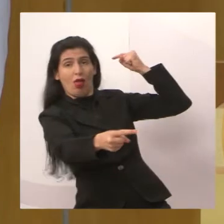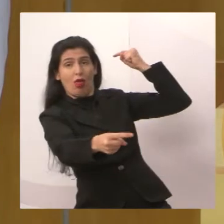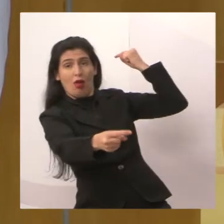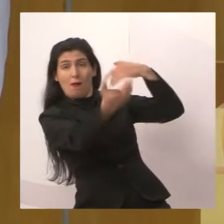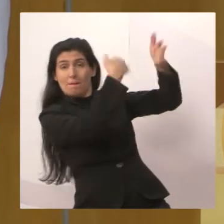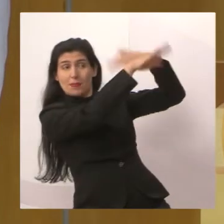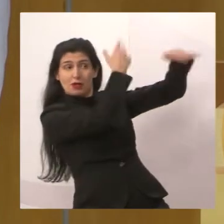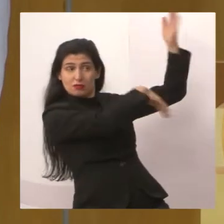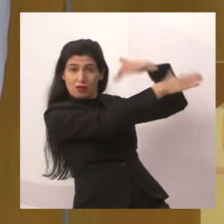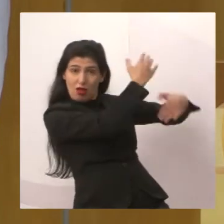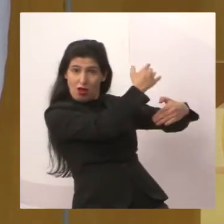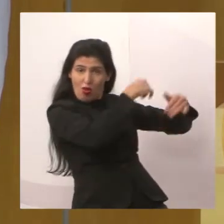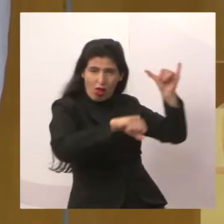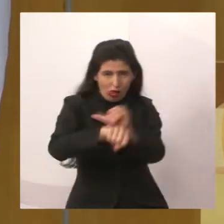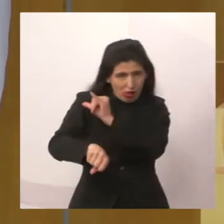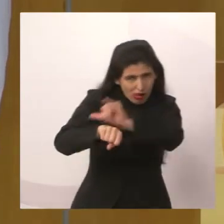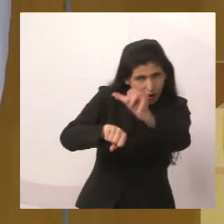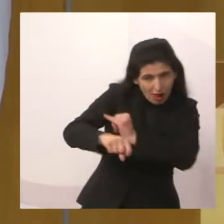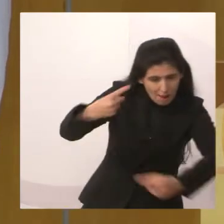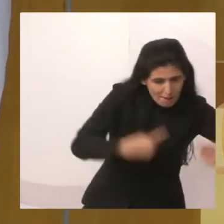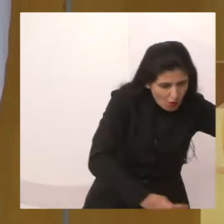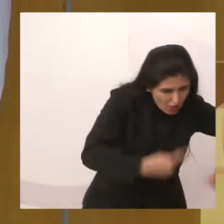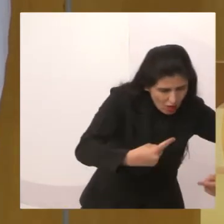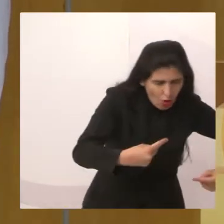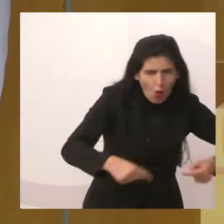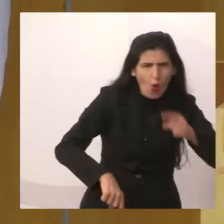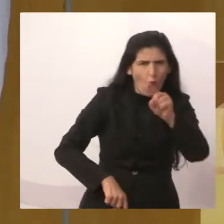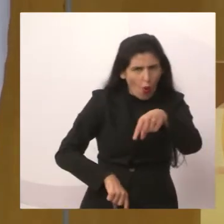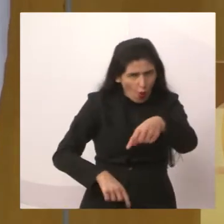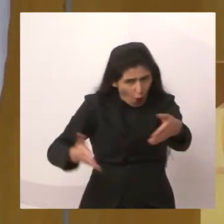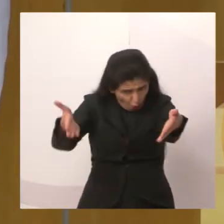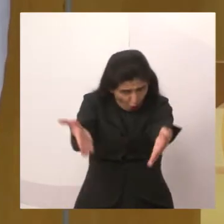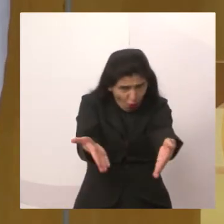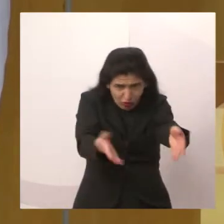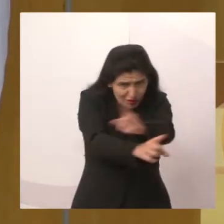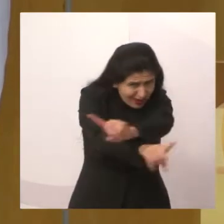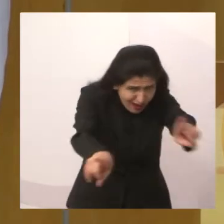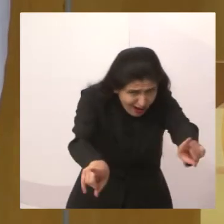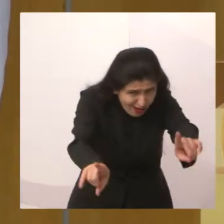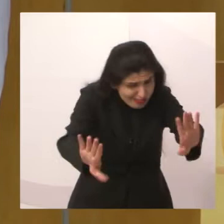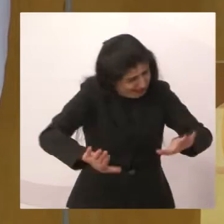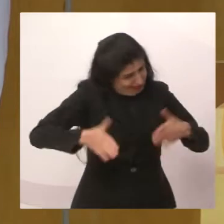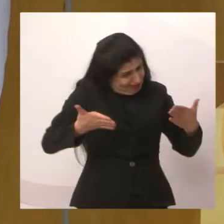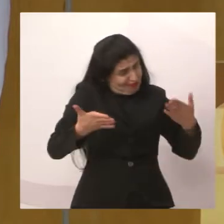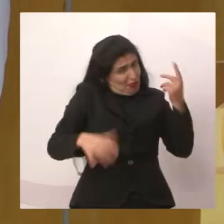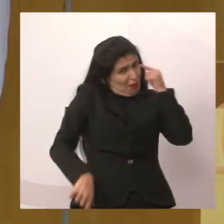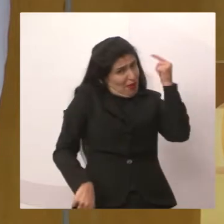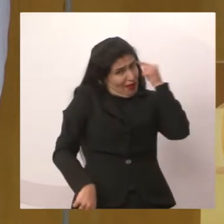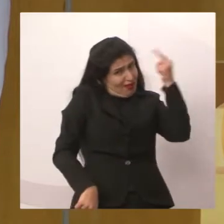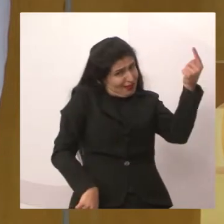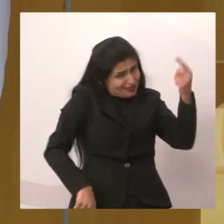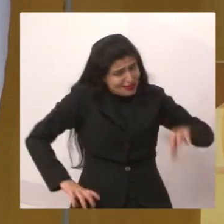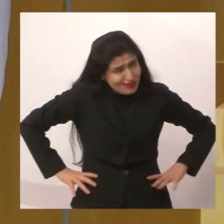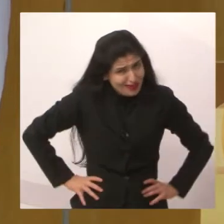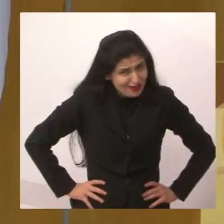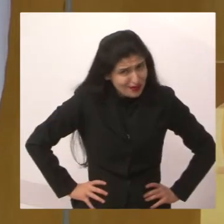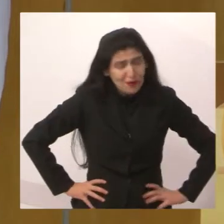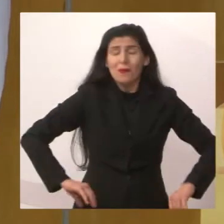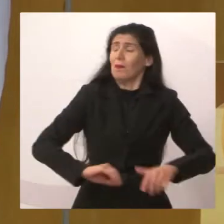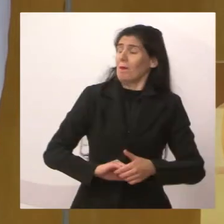manobra política. Hoje não é? Porque quando foi votar as contas do prefeito, Foi